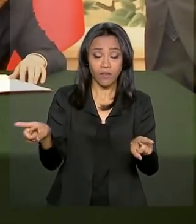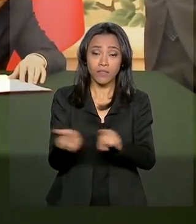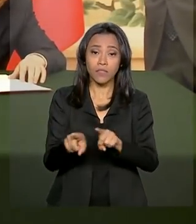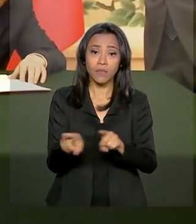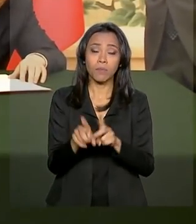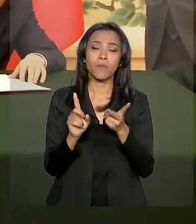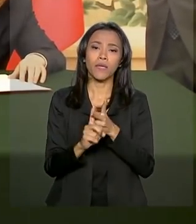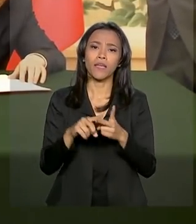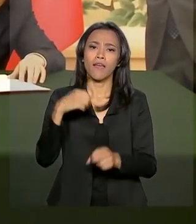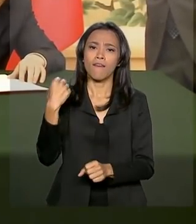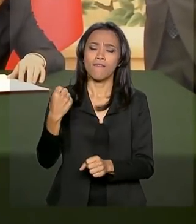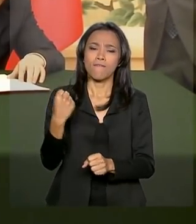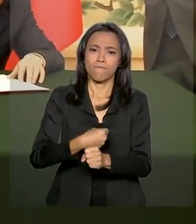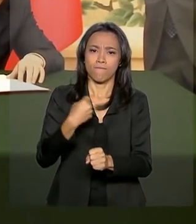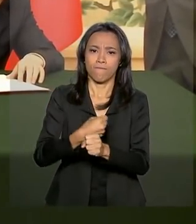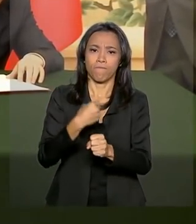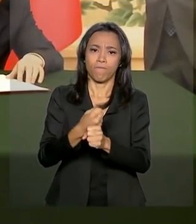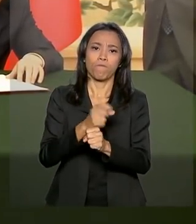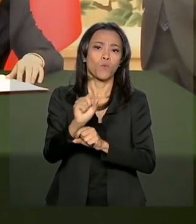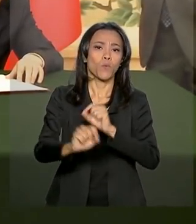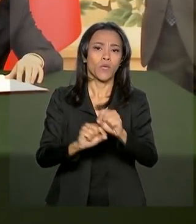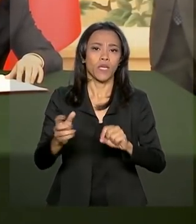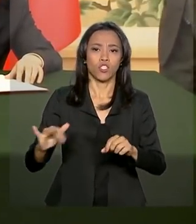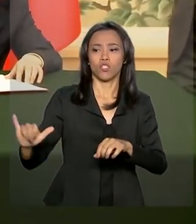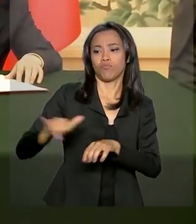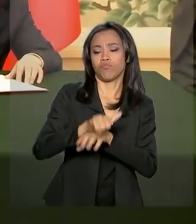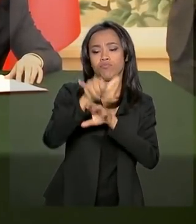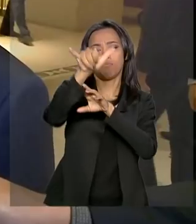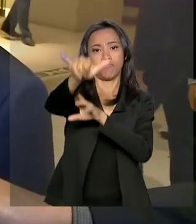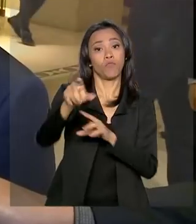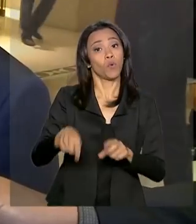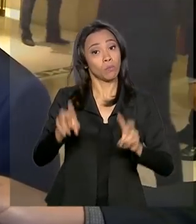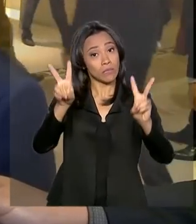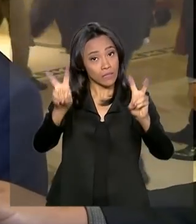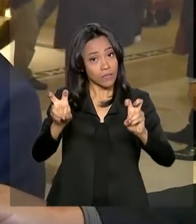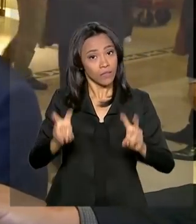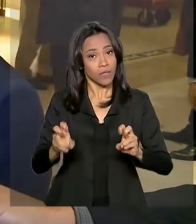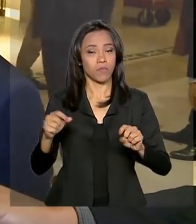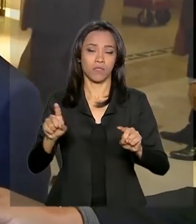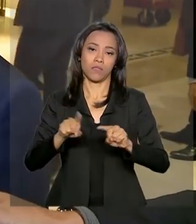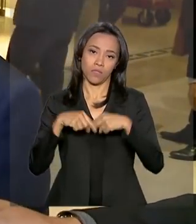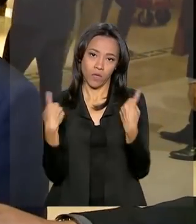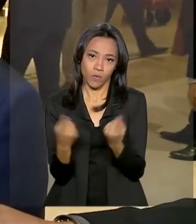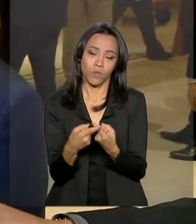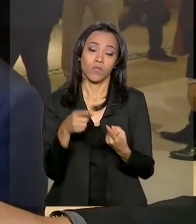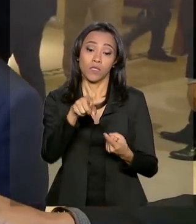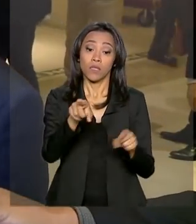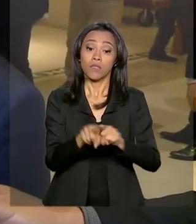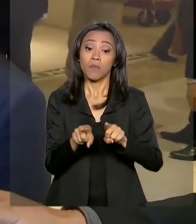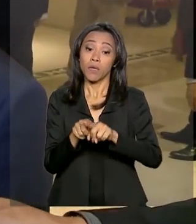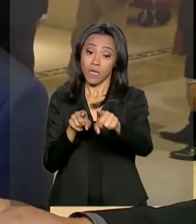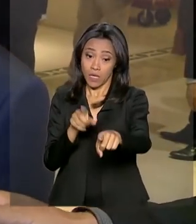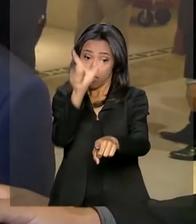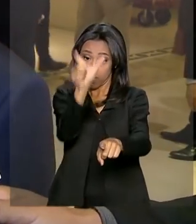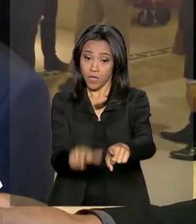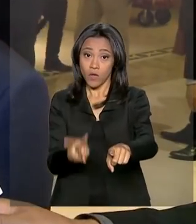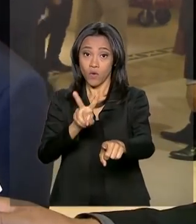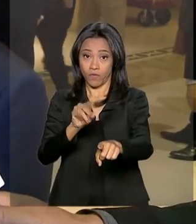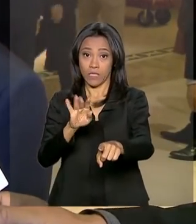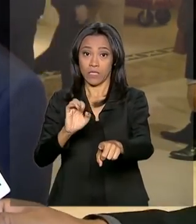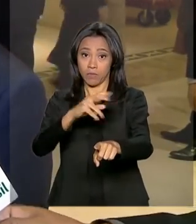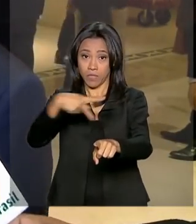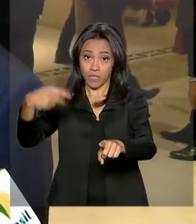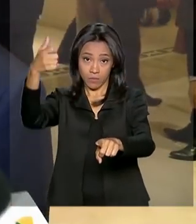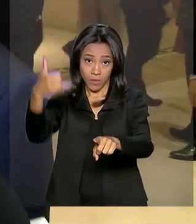e venda de aviões da embraer estiveram na pauta o vice presidente destacou que a viagem vai ajudar a reduzir